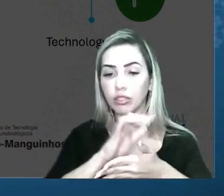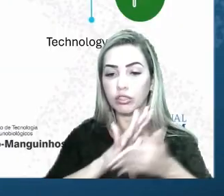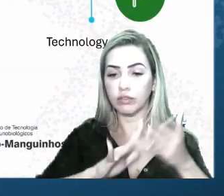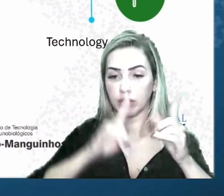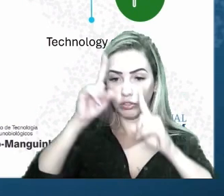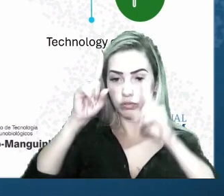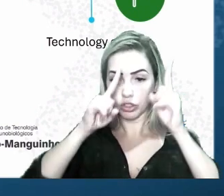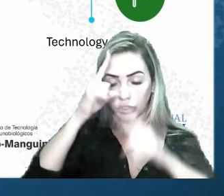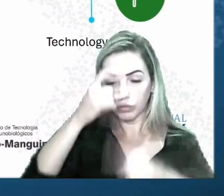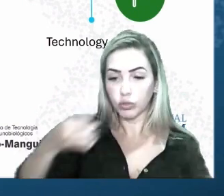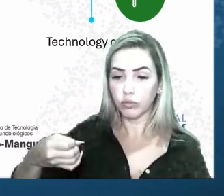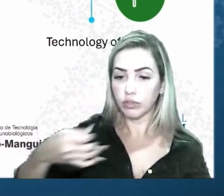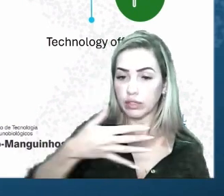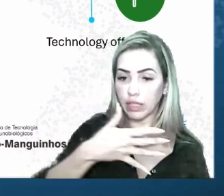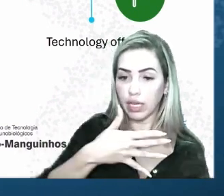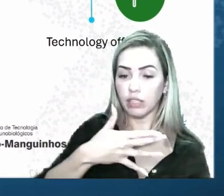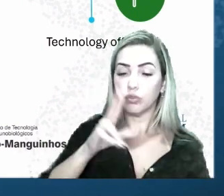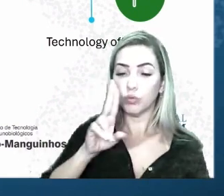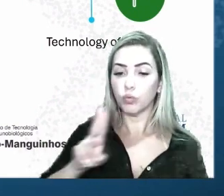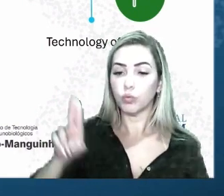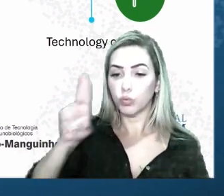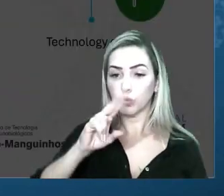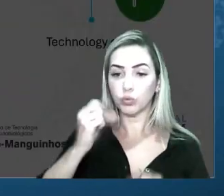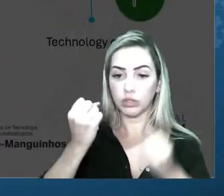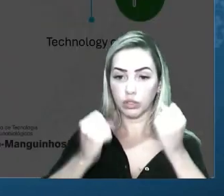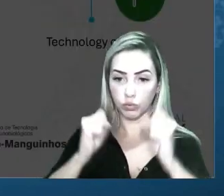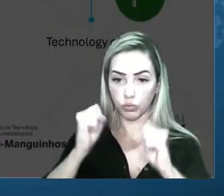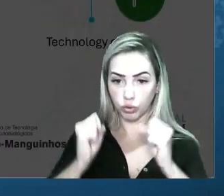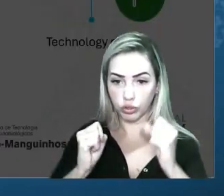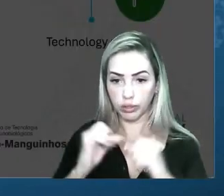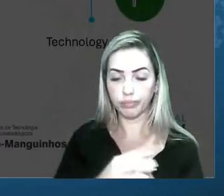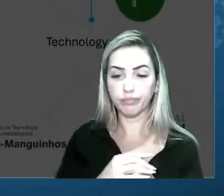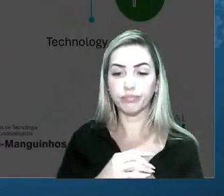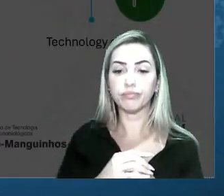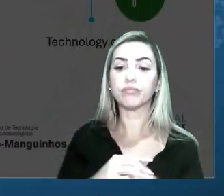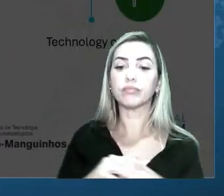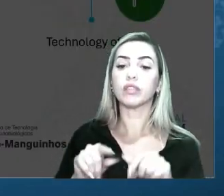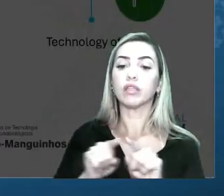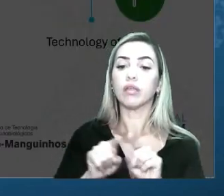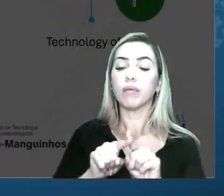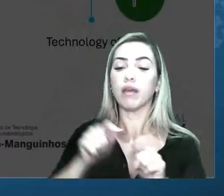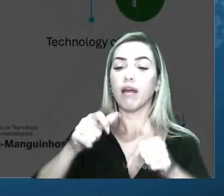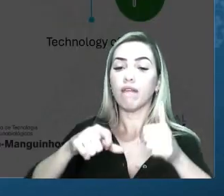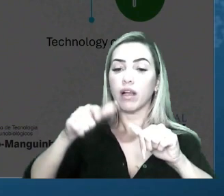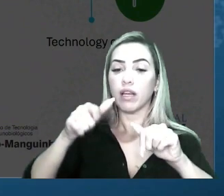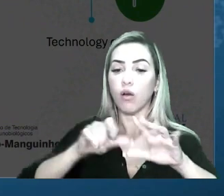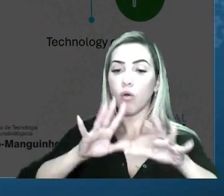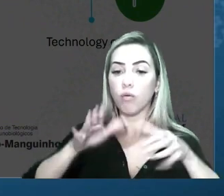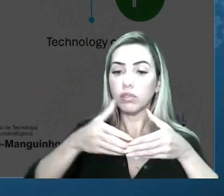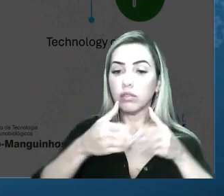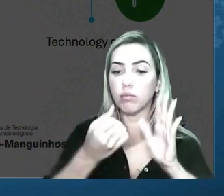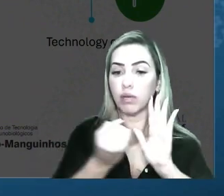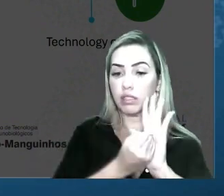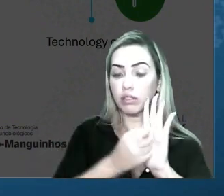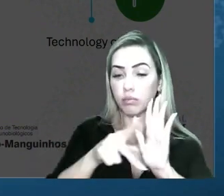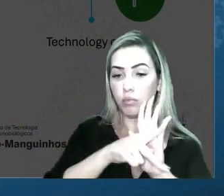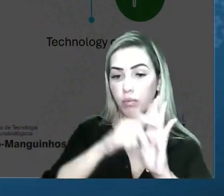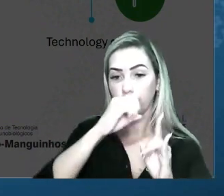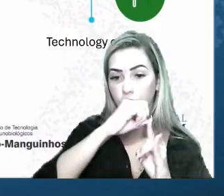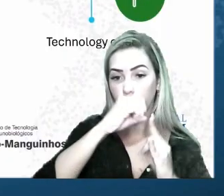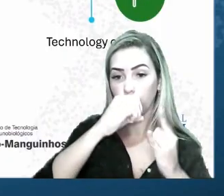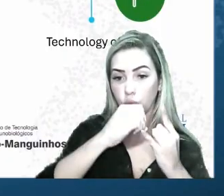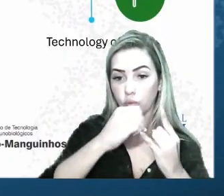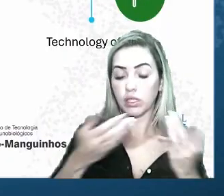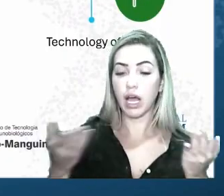novidade e aplicação industrial. Passamos pela avaliação da Comissão de Patentes da Fiocruz, estamos, então,